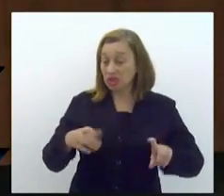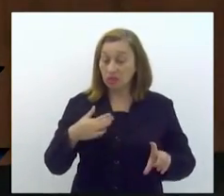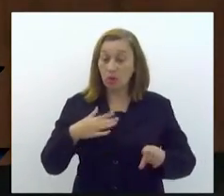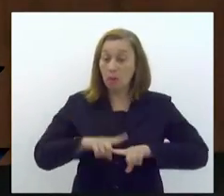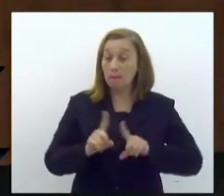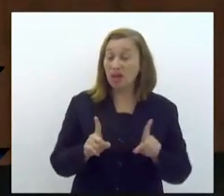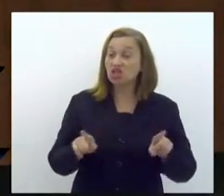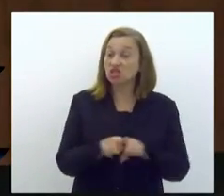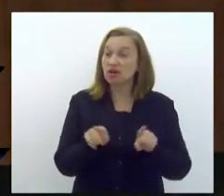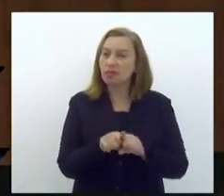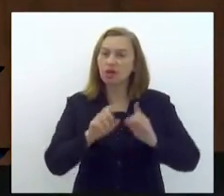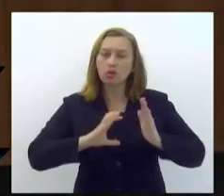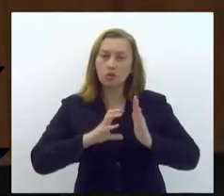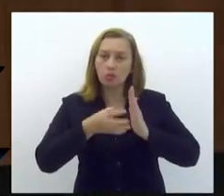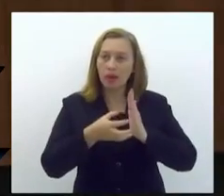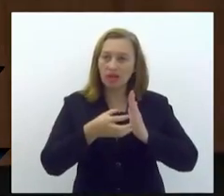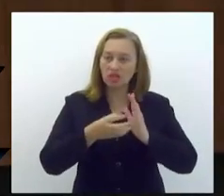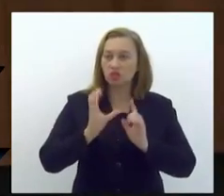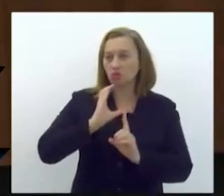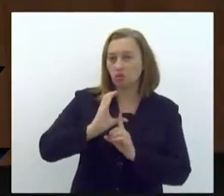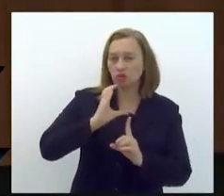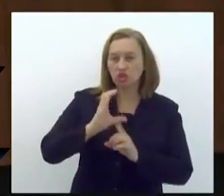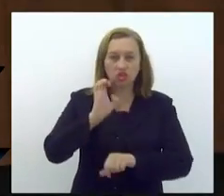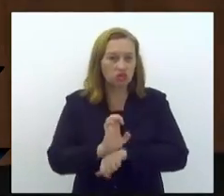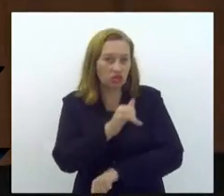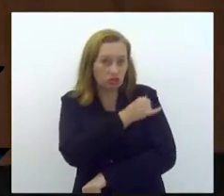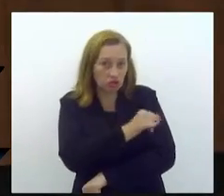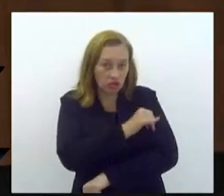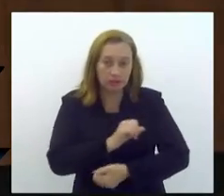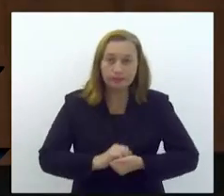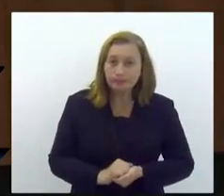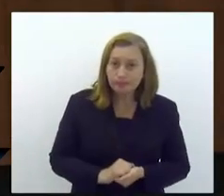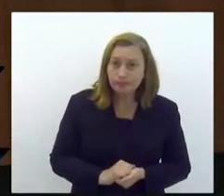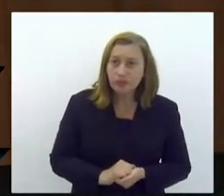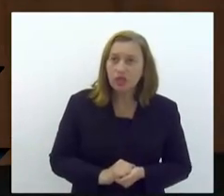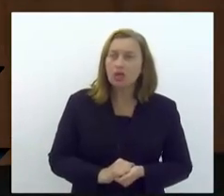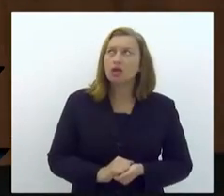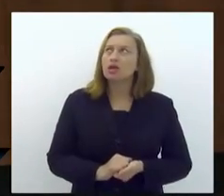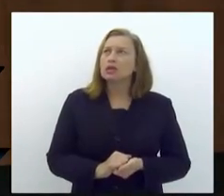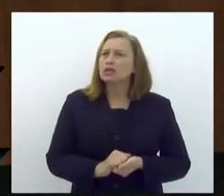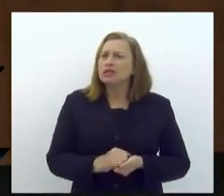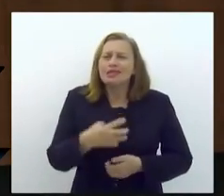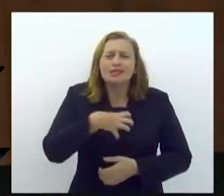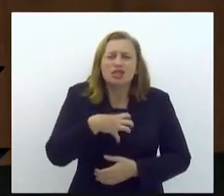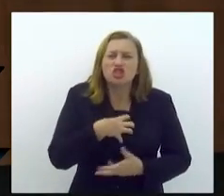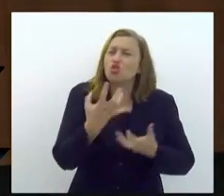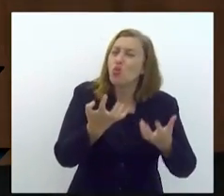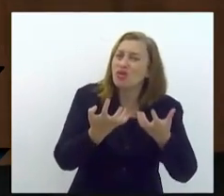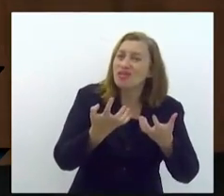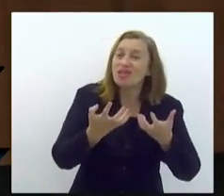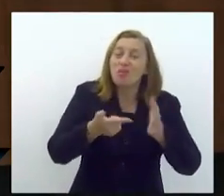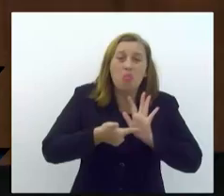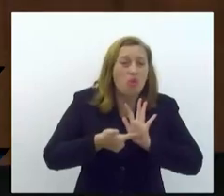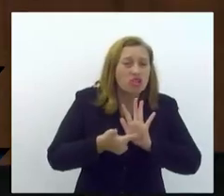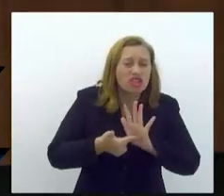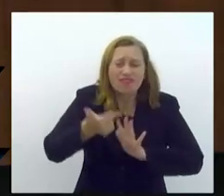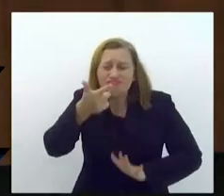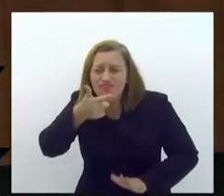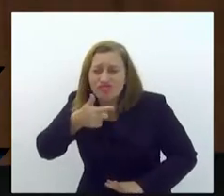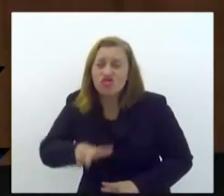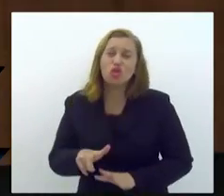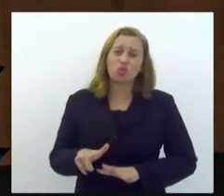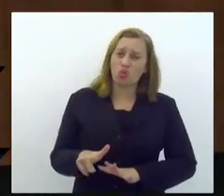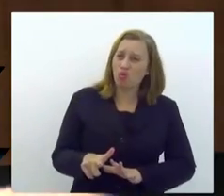em nome do Partido Comunista do Brasil do Estado do Rio de Janeiro nesse sentido queria expressar mais uma